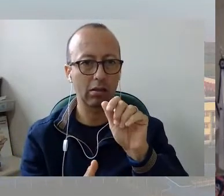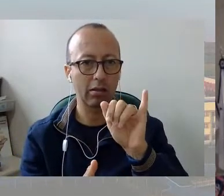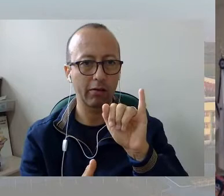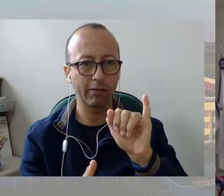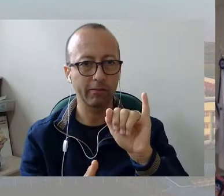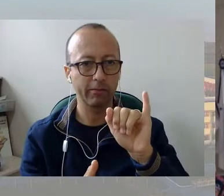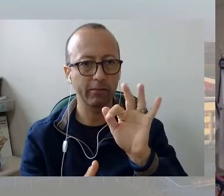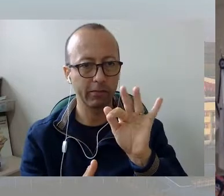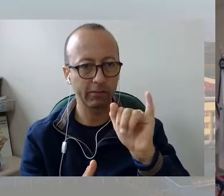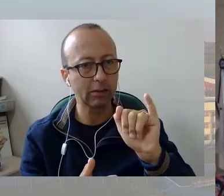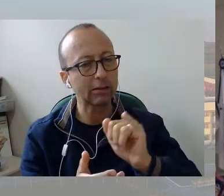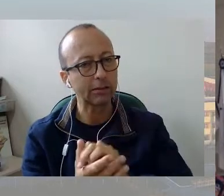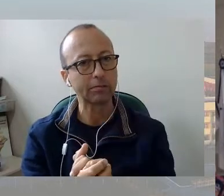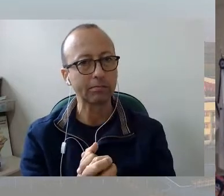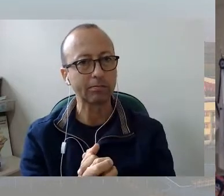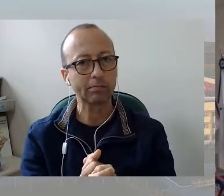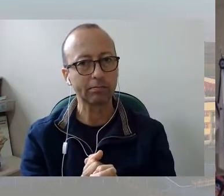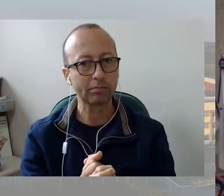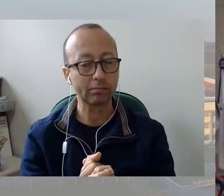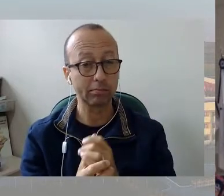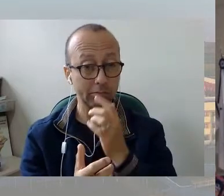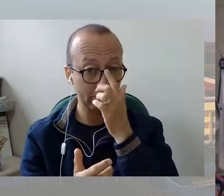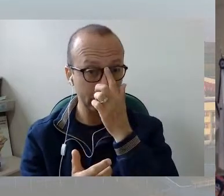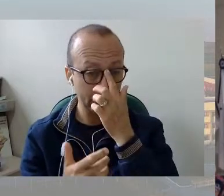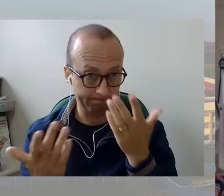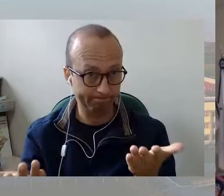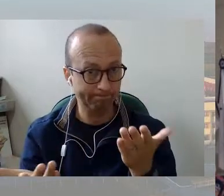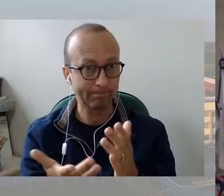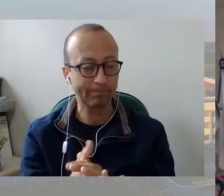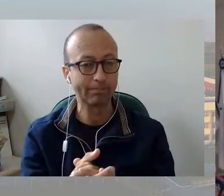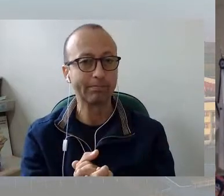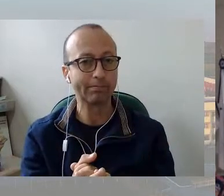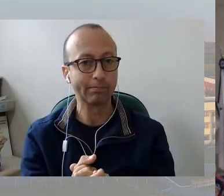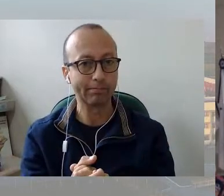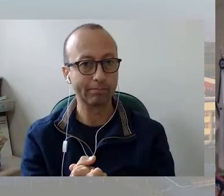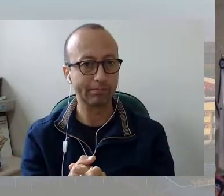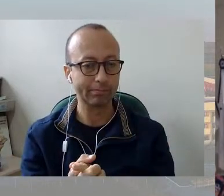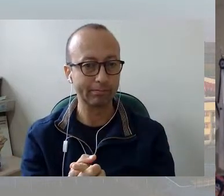Inclusão, ADAF. Nesse sentido, então, nós criamos aqui